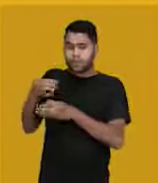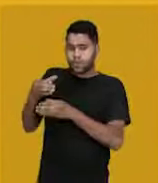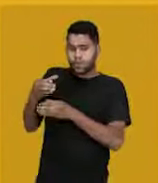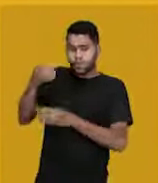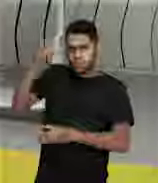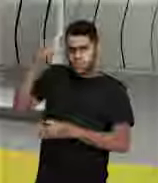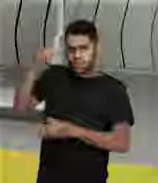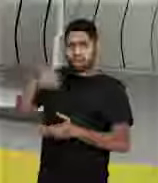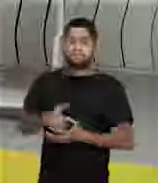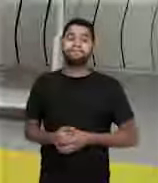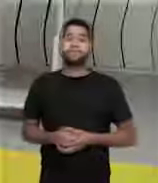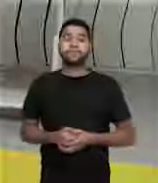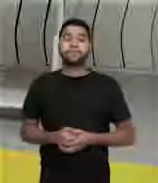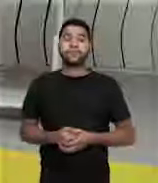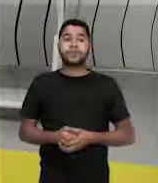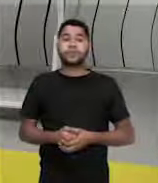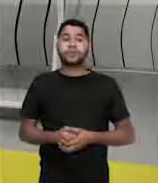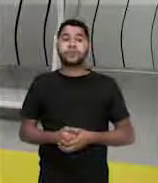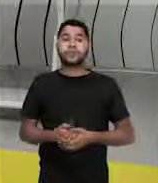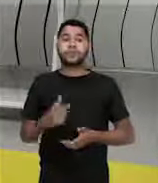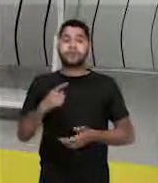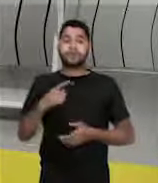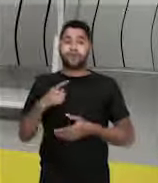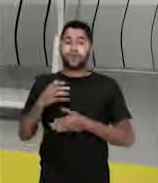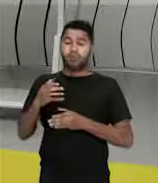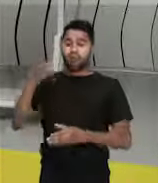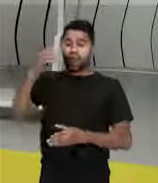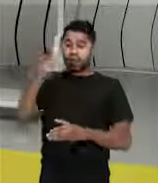esse gás, então, vai expandir